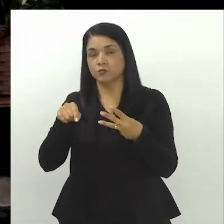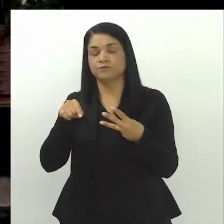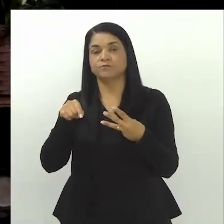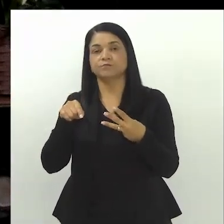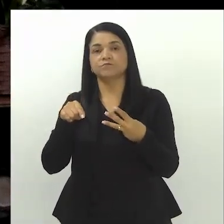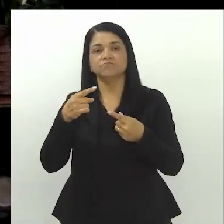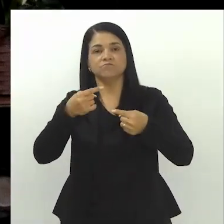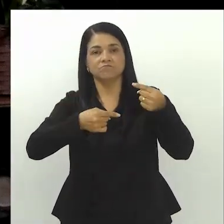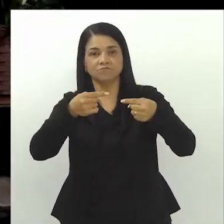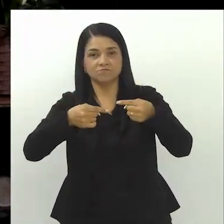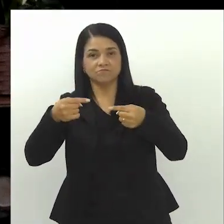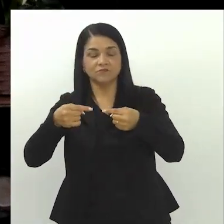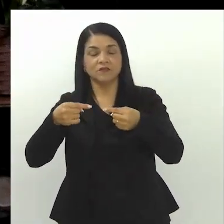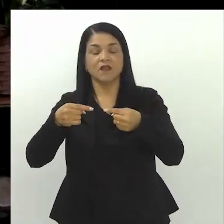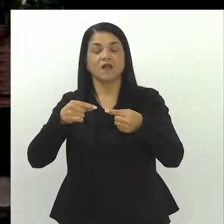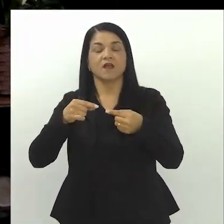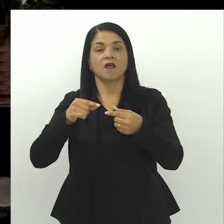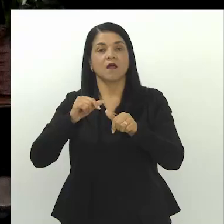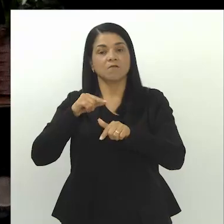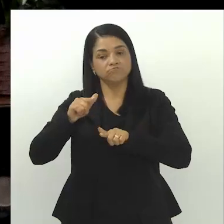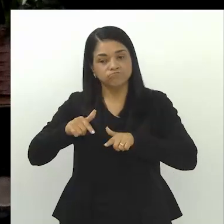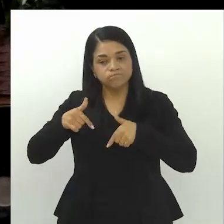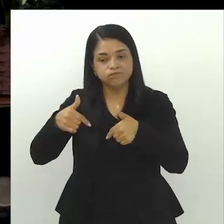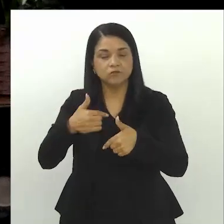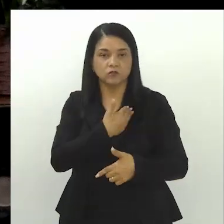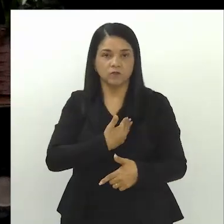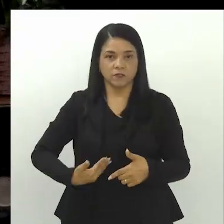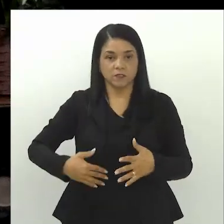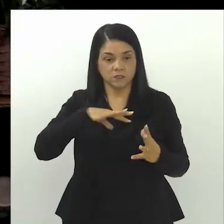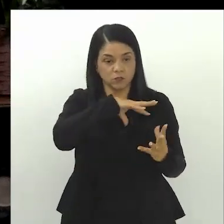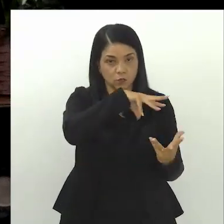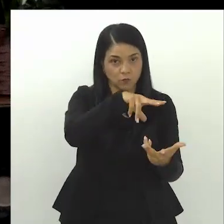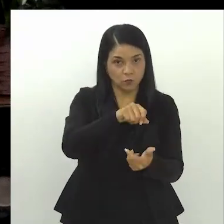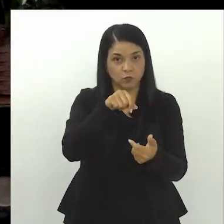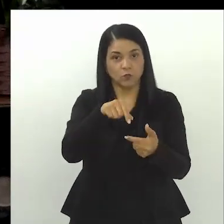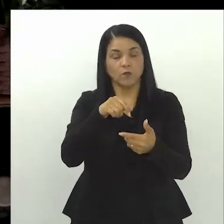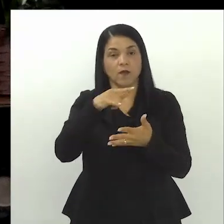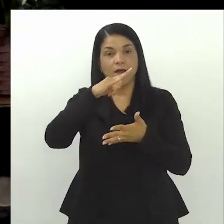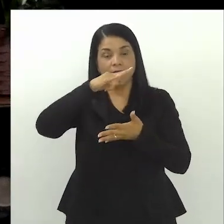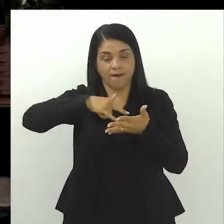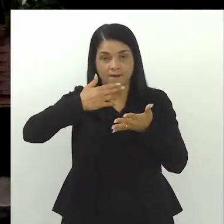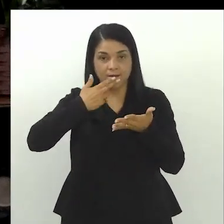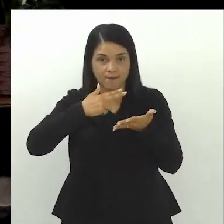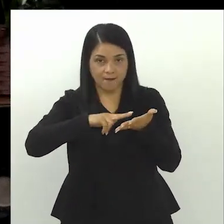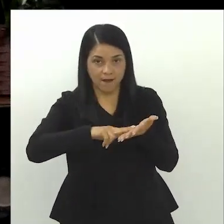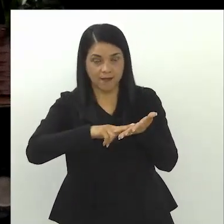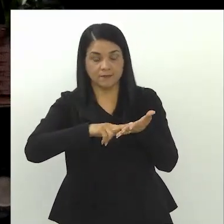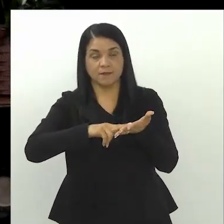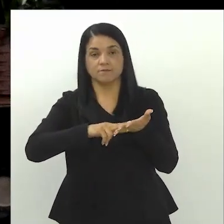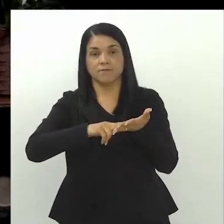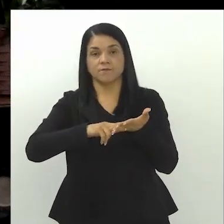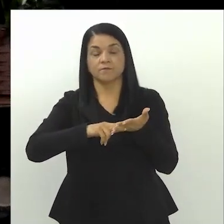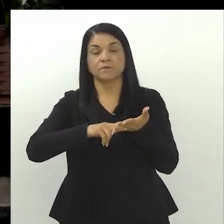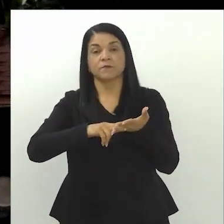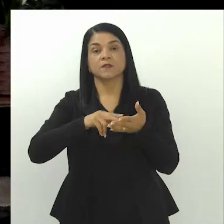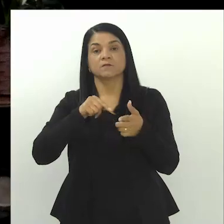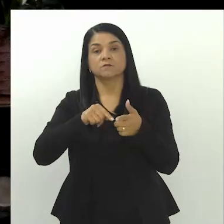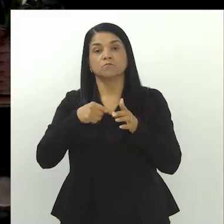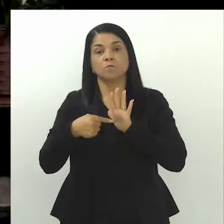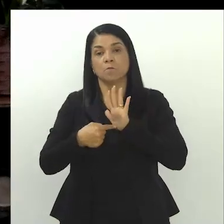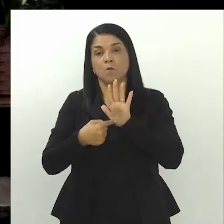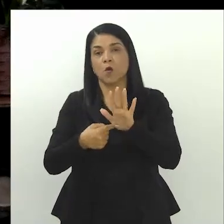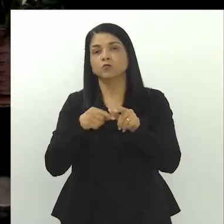todo esse debate e essa mobilização, que é a reforma da governança global. E aí, na própria carta FIM, na carta que fica